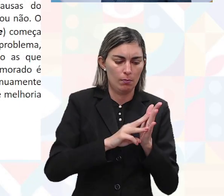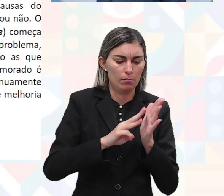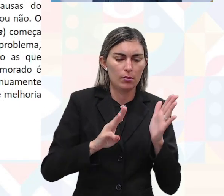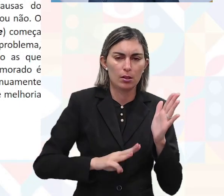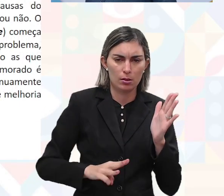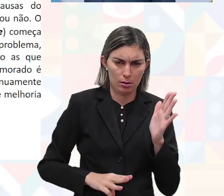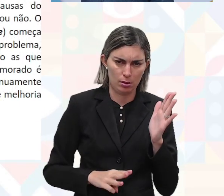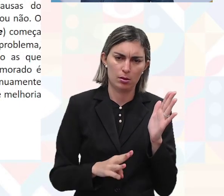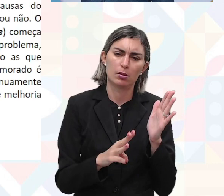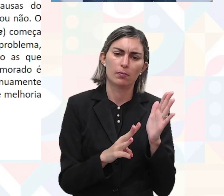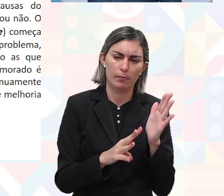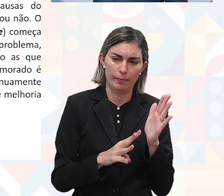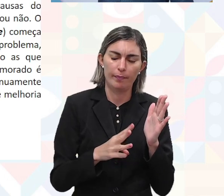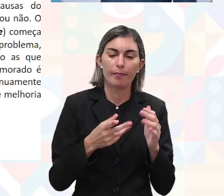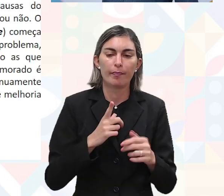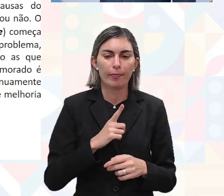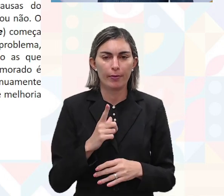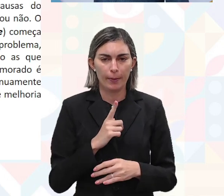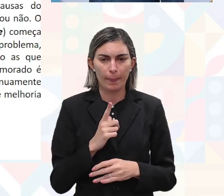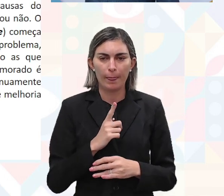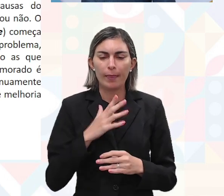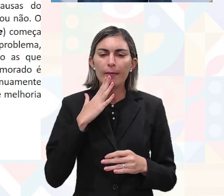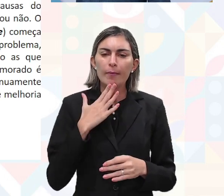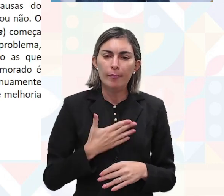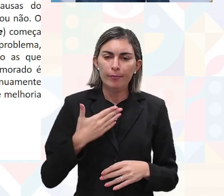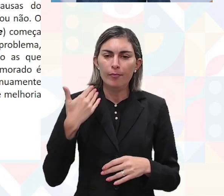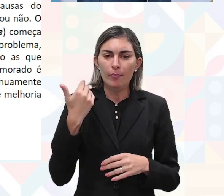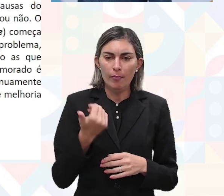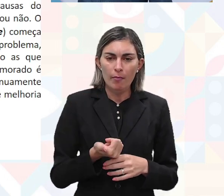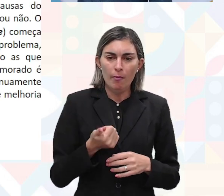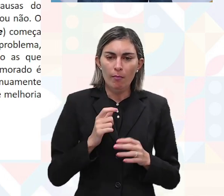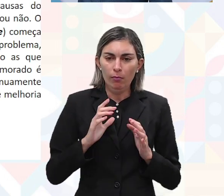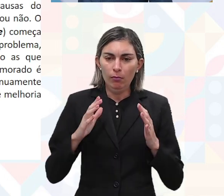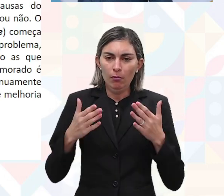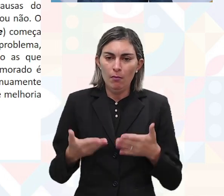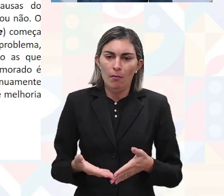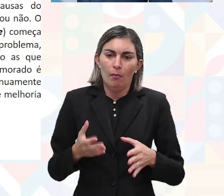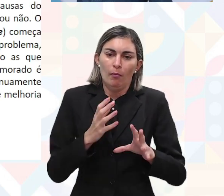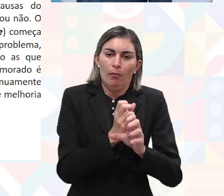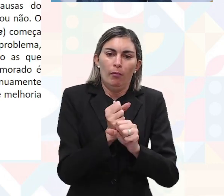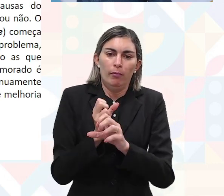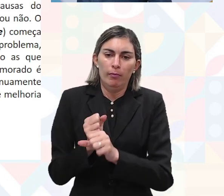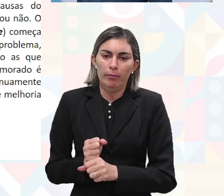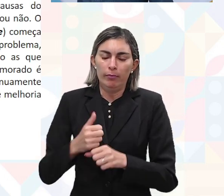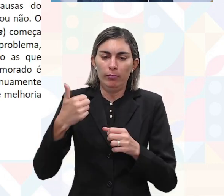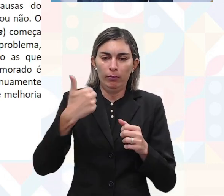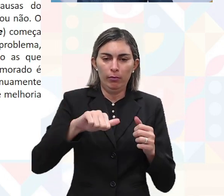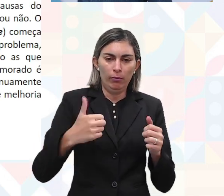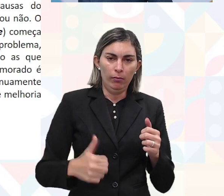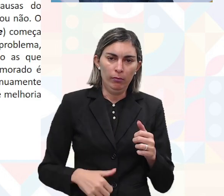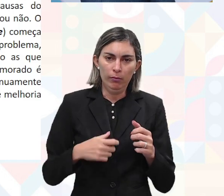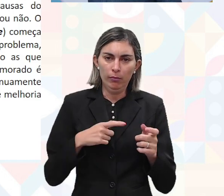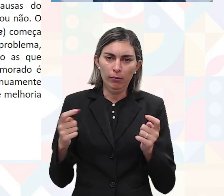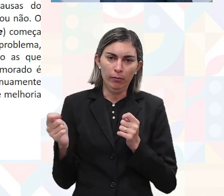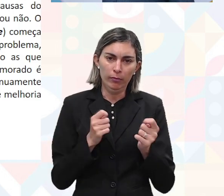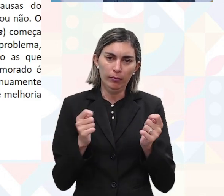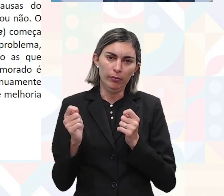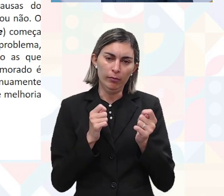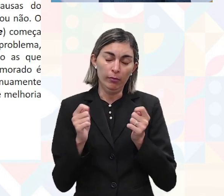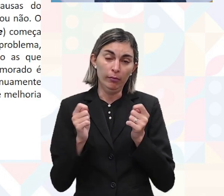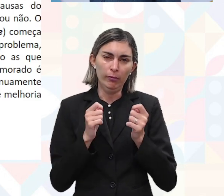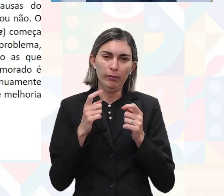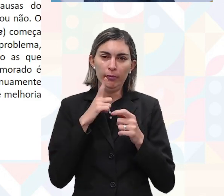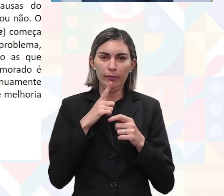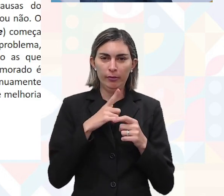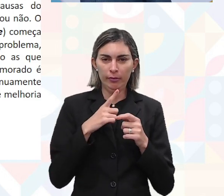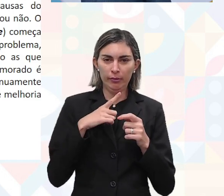Seis Sigma. Então eu tenho as melhorias: definir, medir, analisar, incrementar e controlar. E